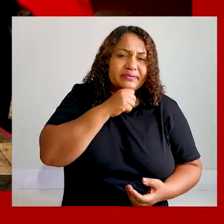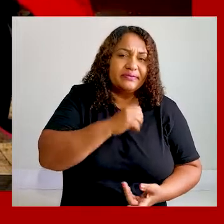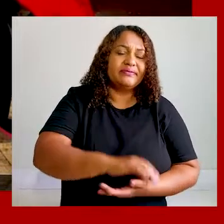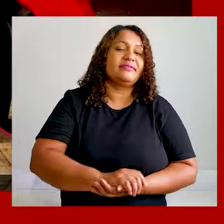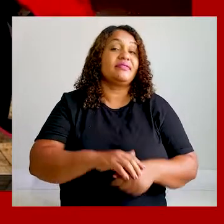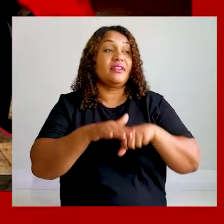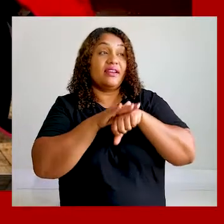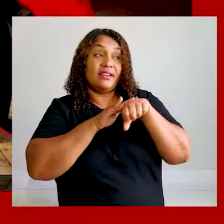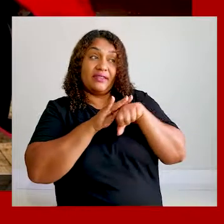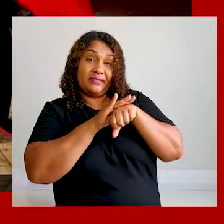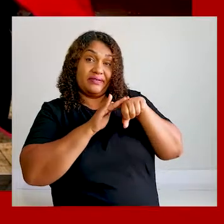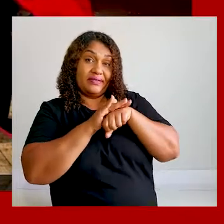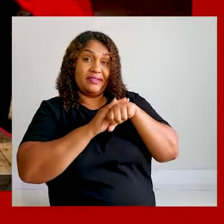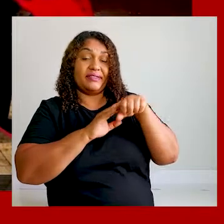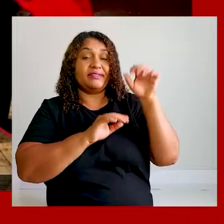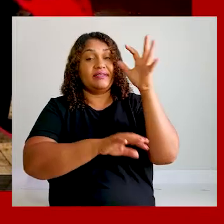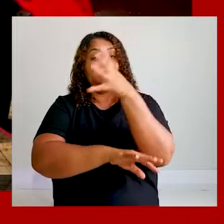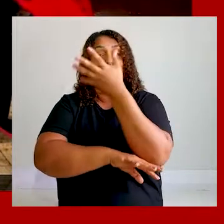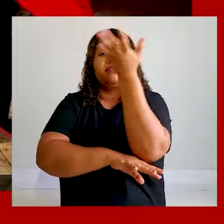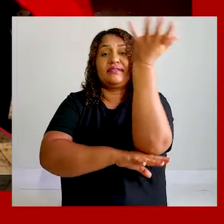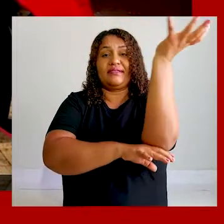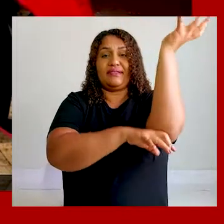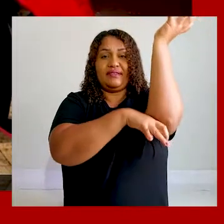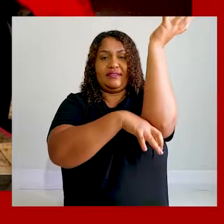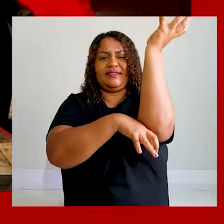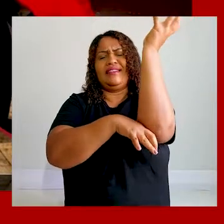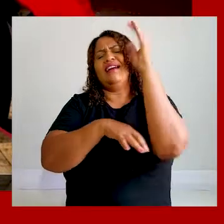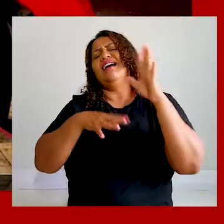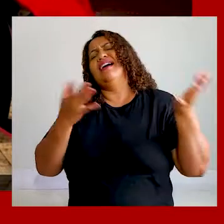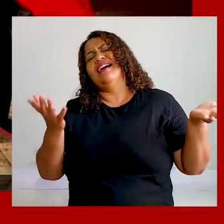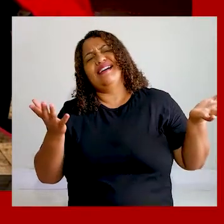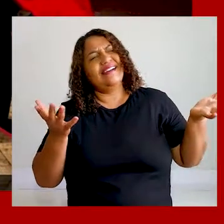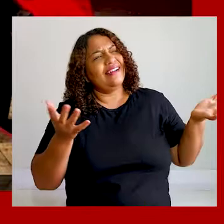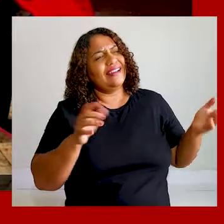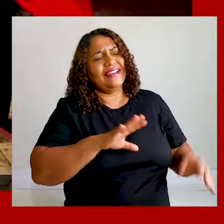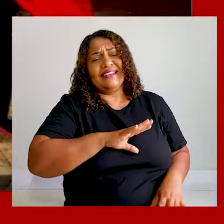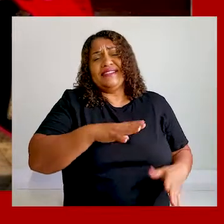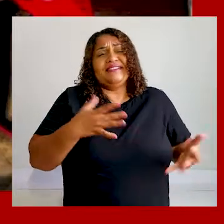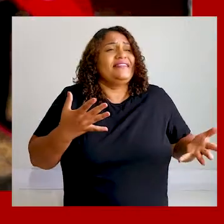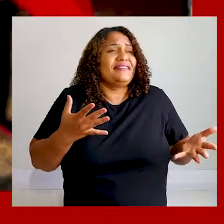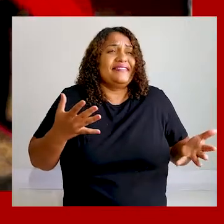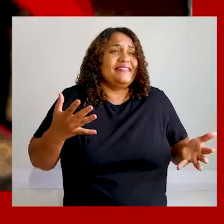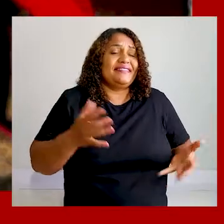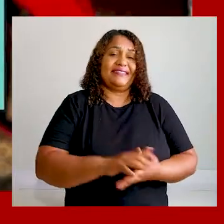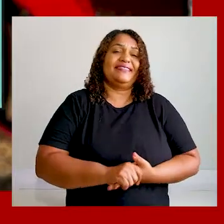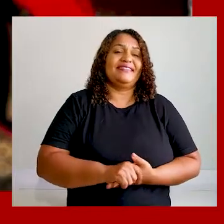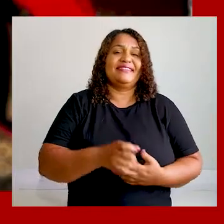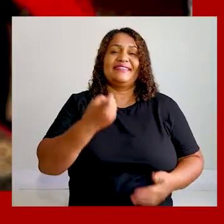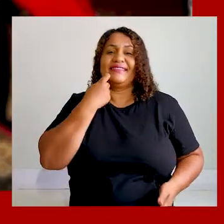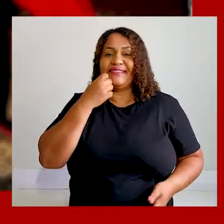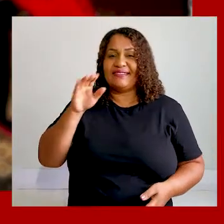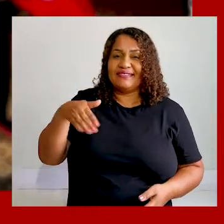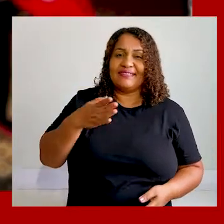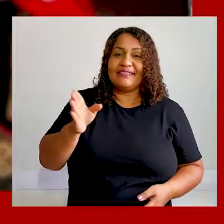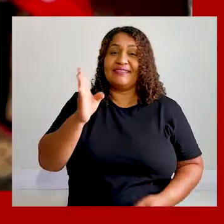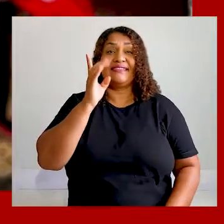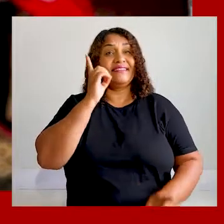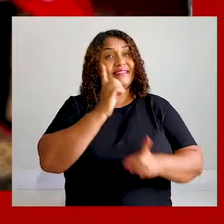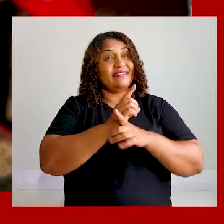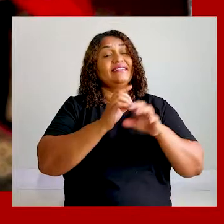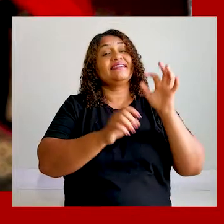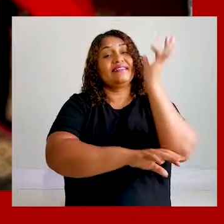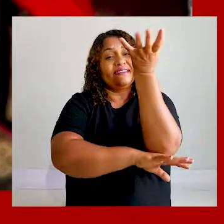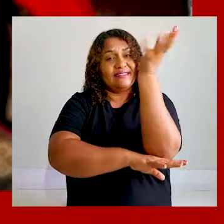velhinha. Conversando com ela, que surpresa! Douradinho descobriu que